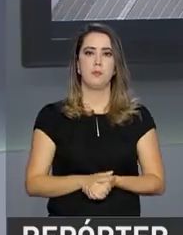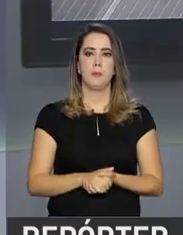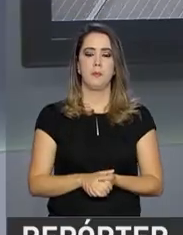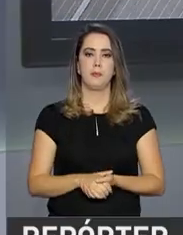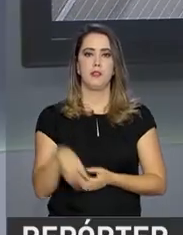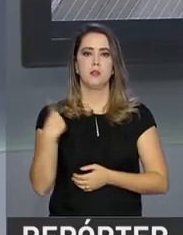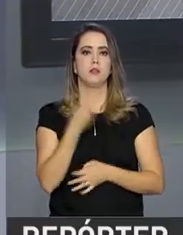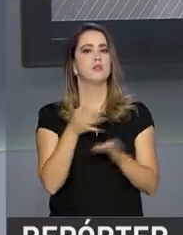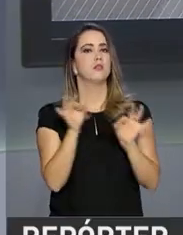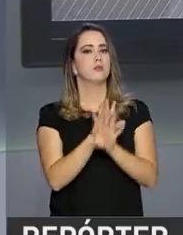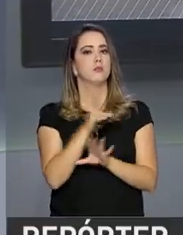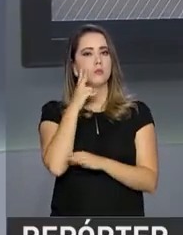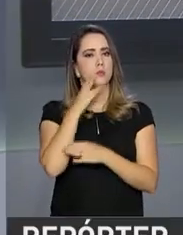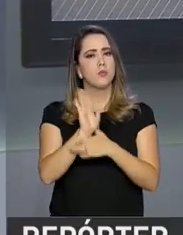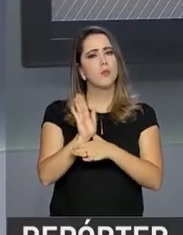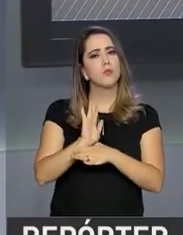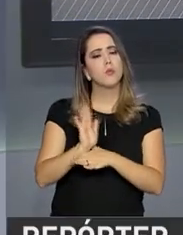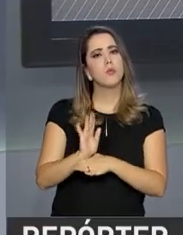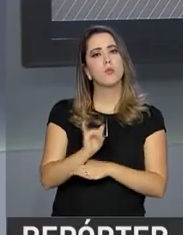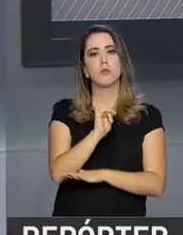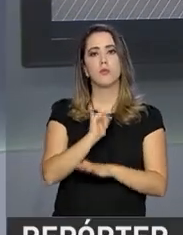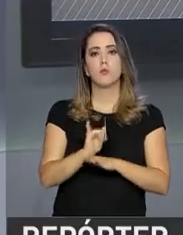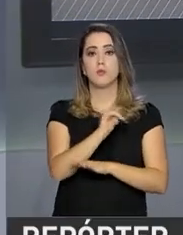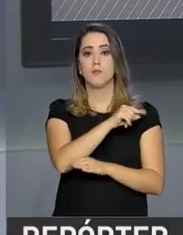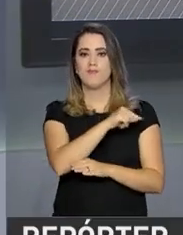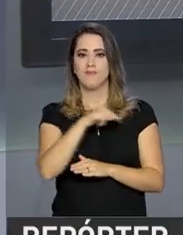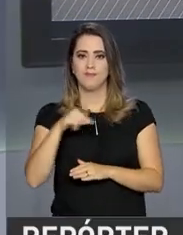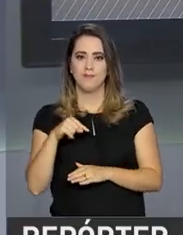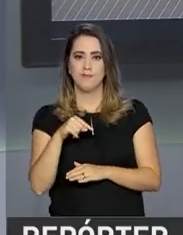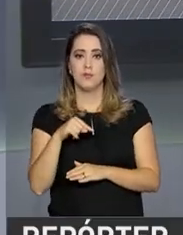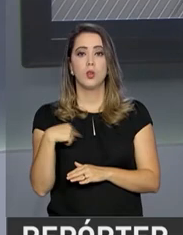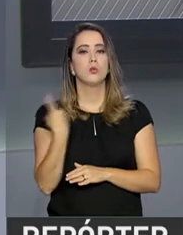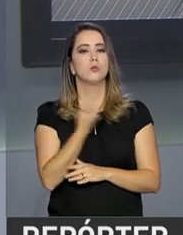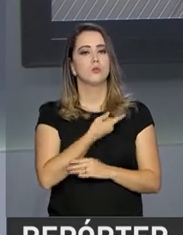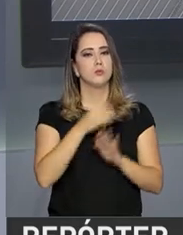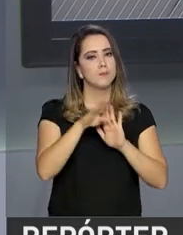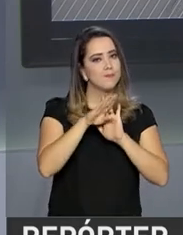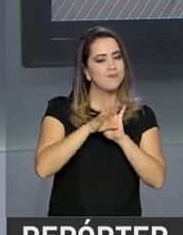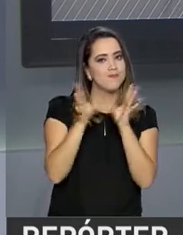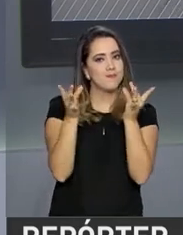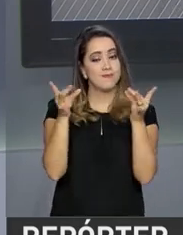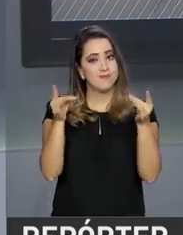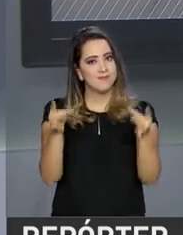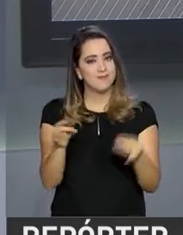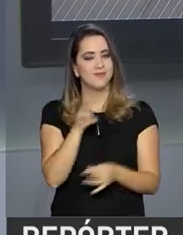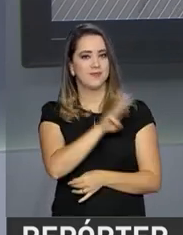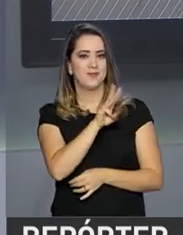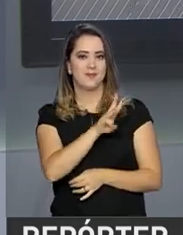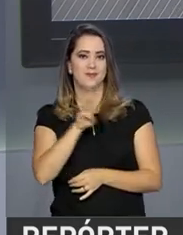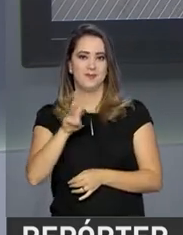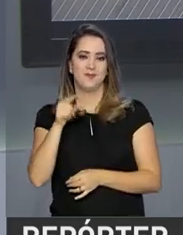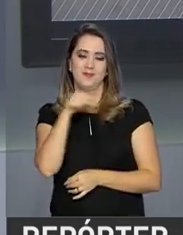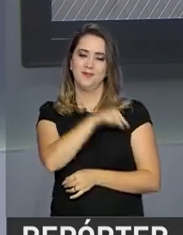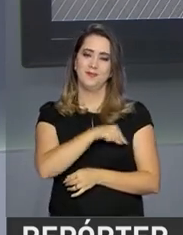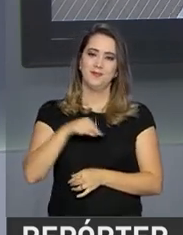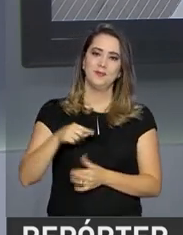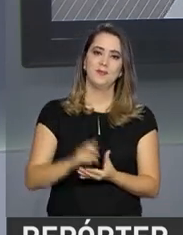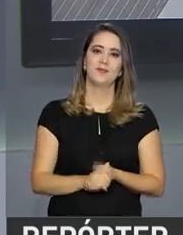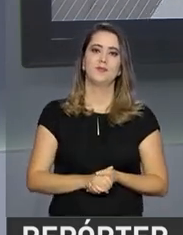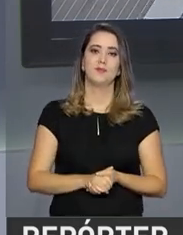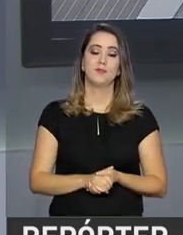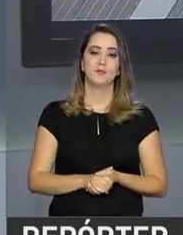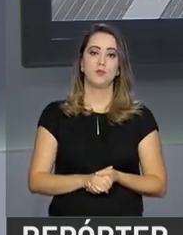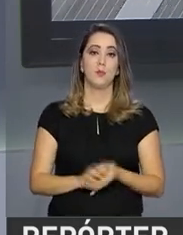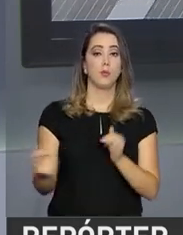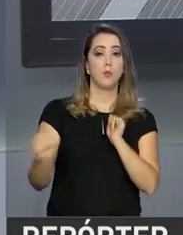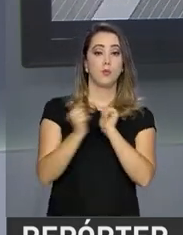nós ficamos por aqui você pode rever as reportagens no youtube e toda a nossa programação também está na página da nbr na internet